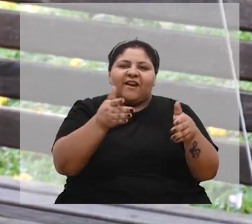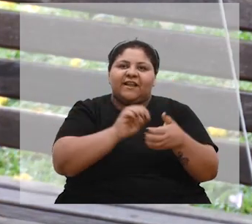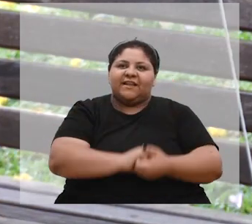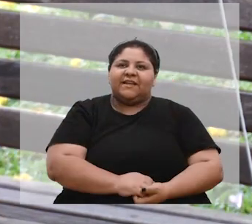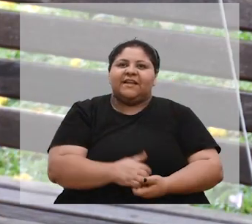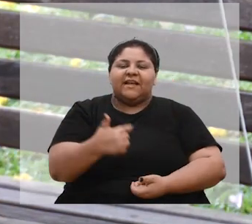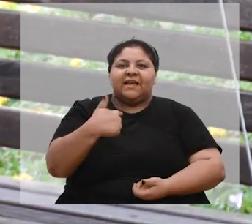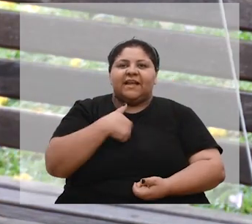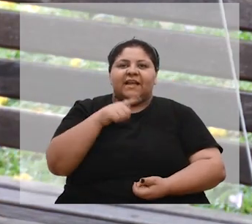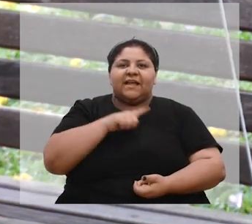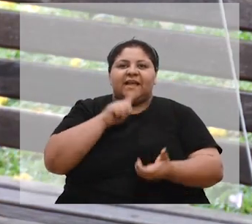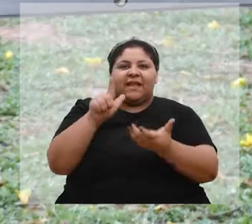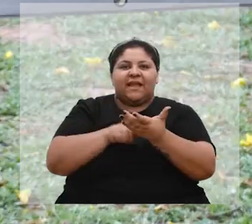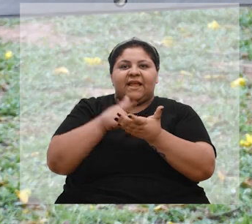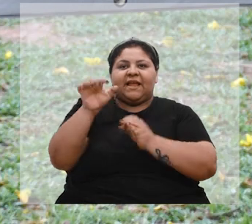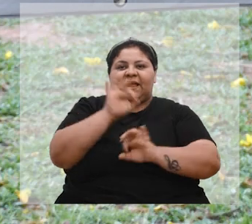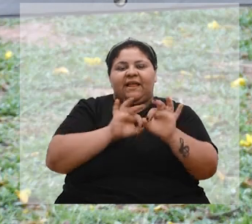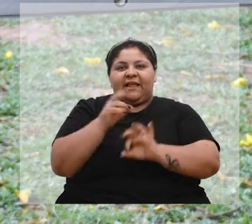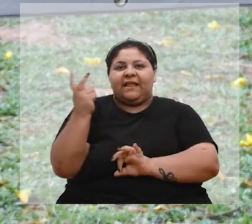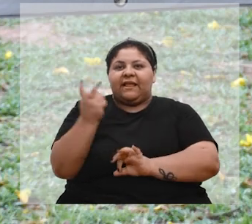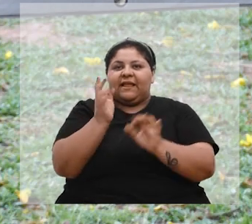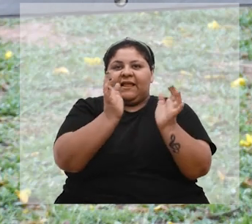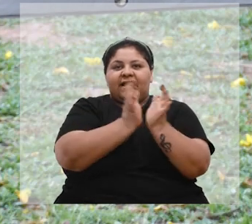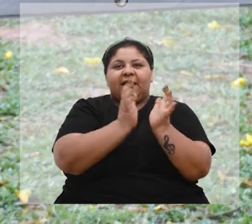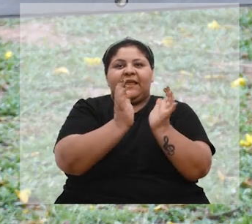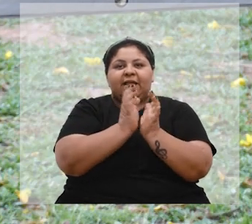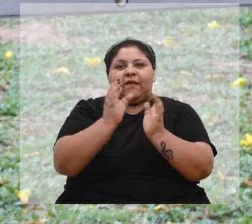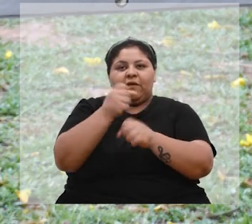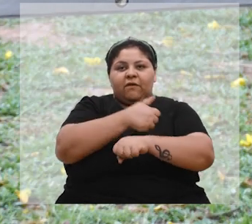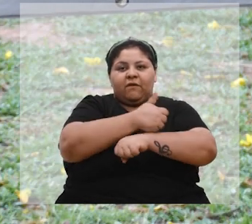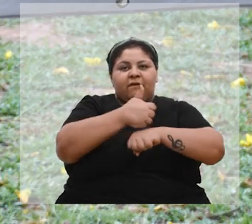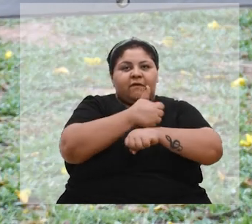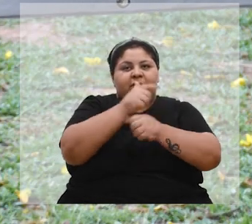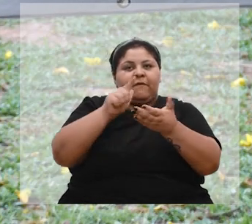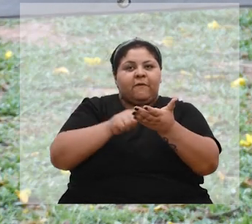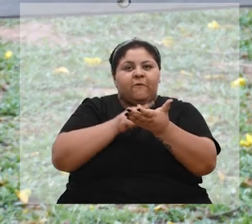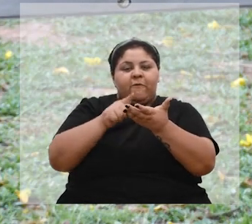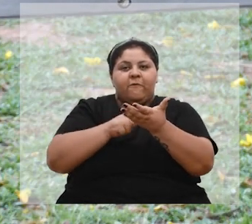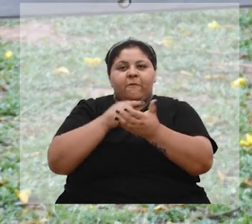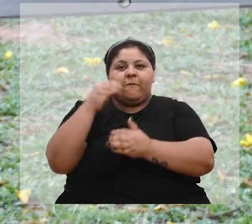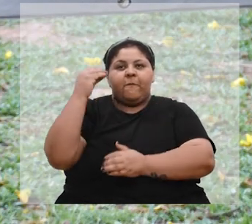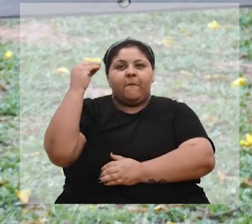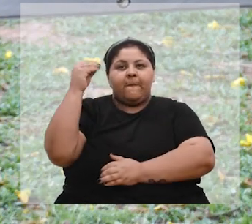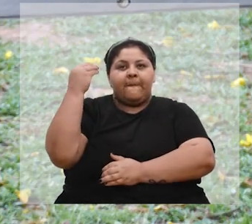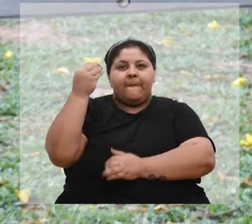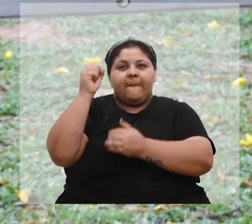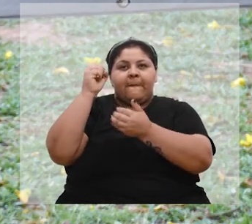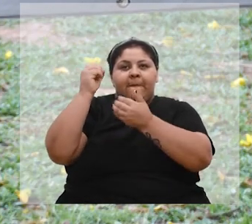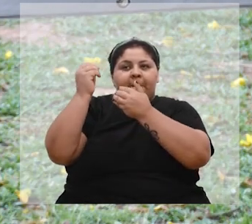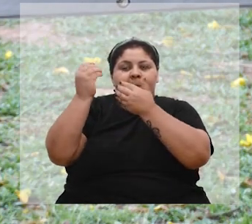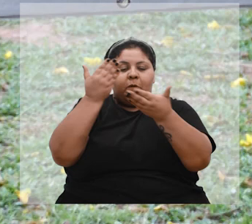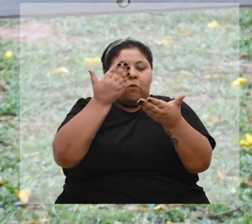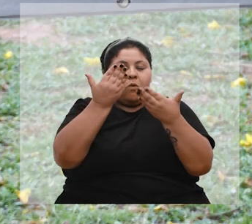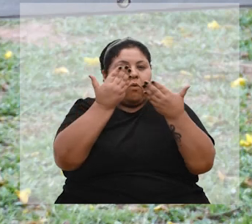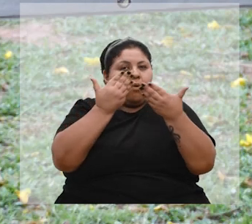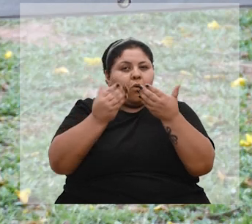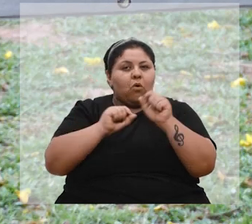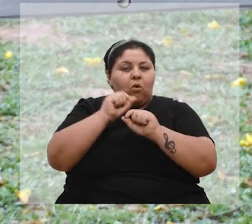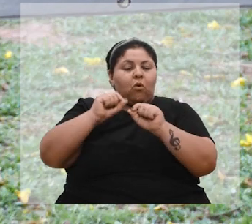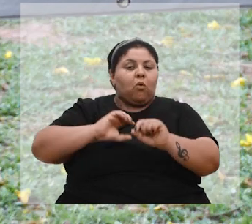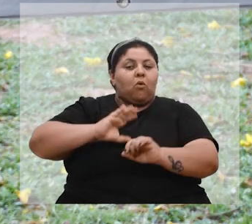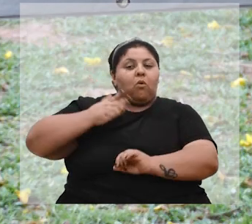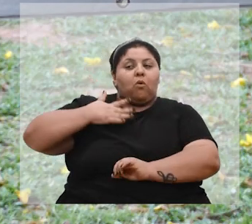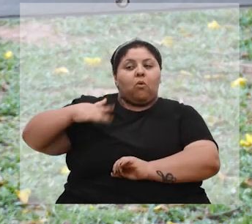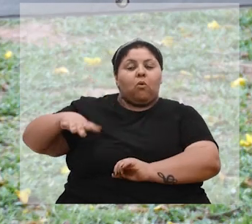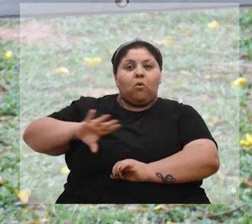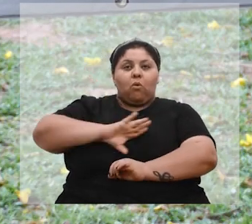agora? Eu tenho um livro que eu estou organizando com 2 colegas psicanalistas, que é um livro de psicanálise, que se chama Como as Crianças